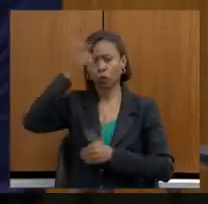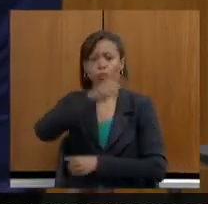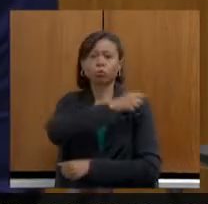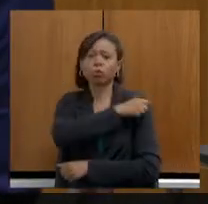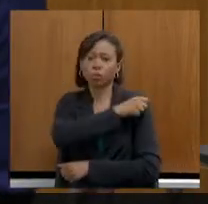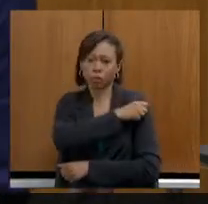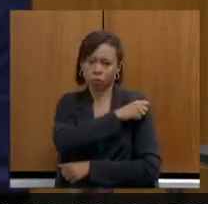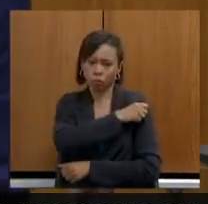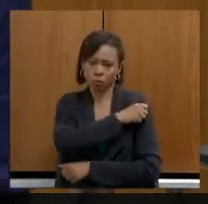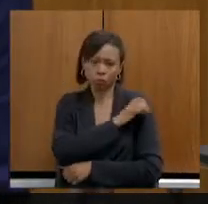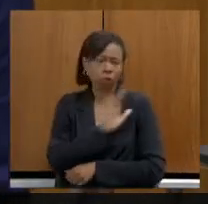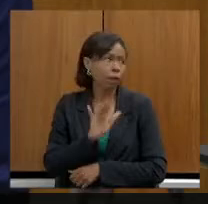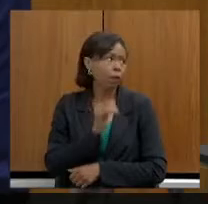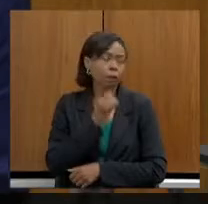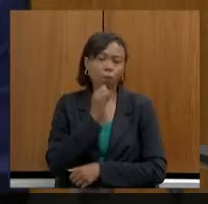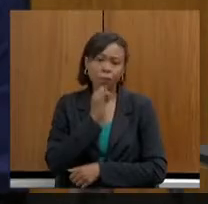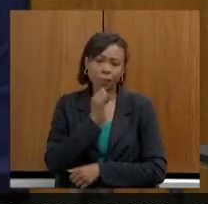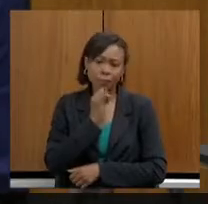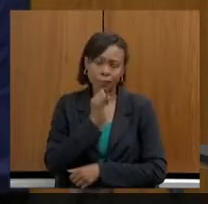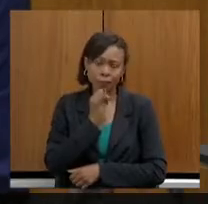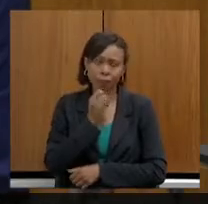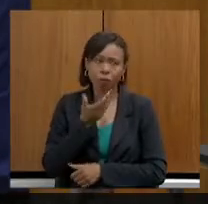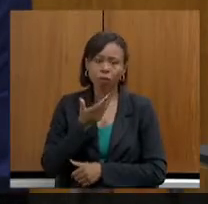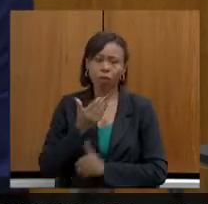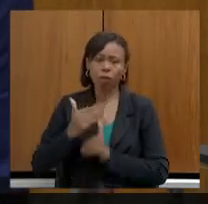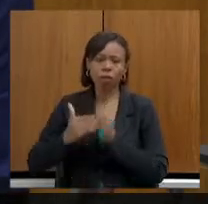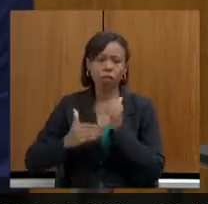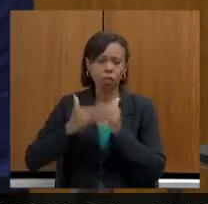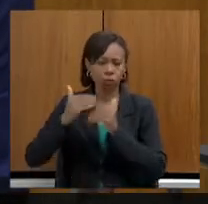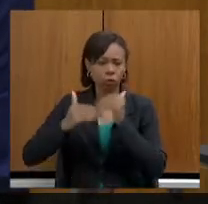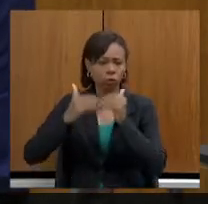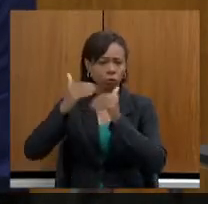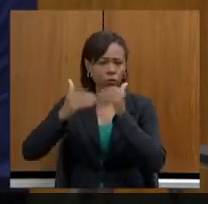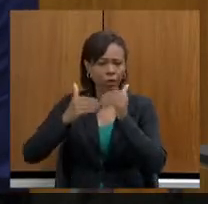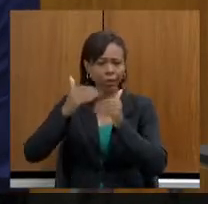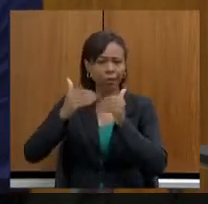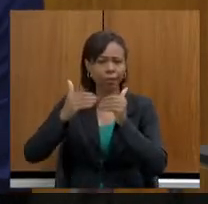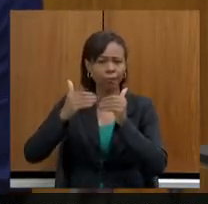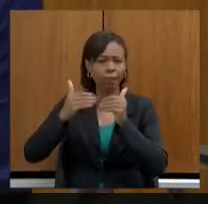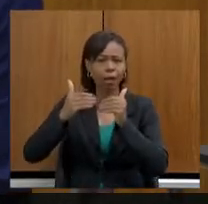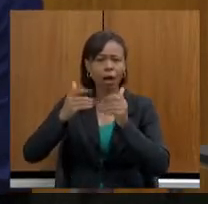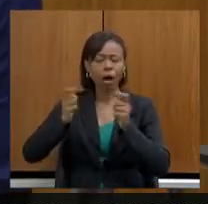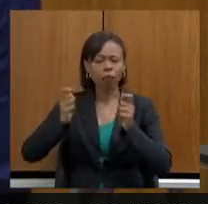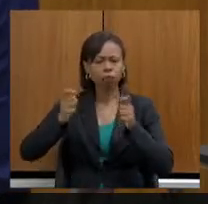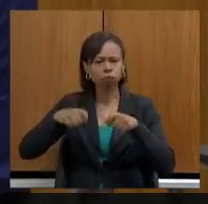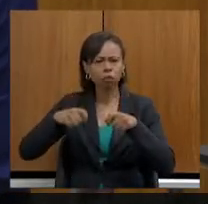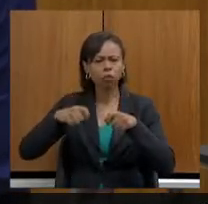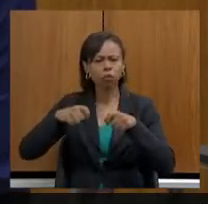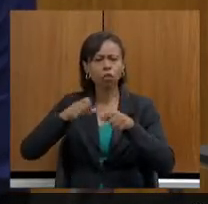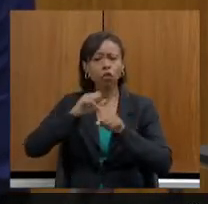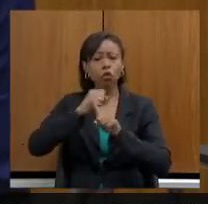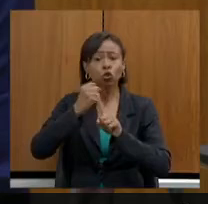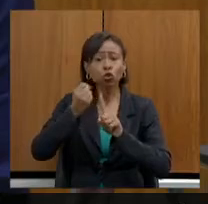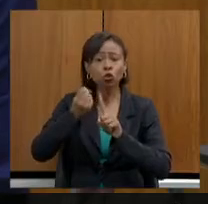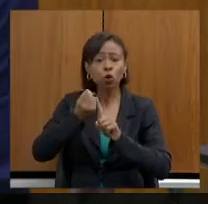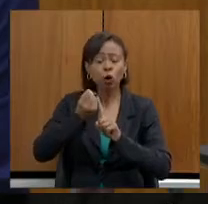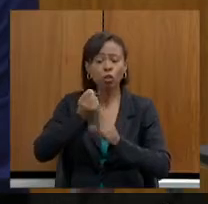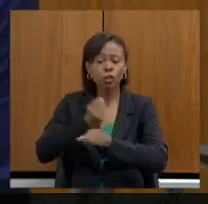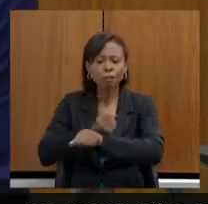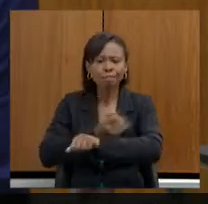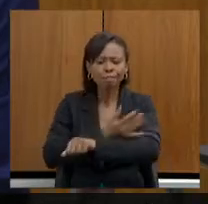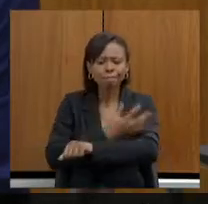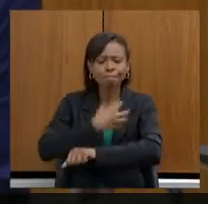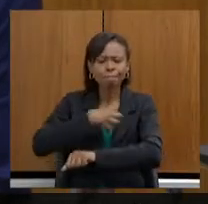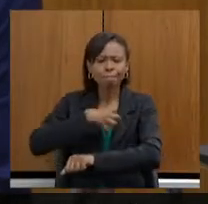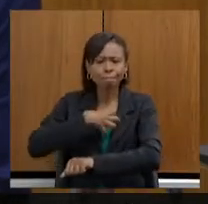gostaria de citar aqui como exemplo o desenvolvimento das competências socioemocionais previstas na base Nacional comum curricular